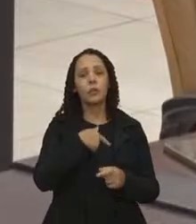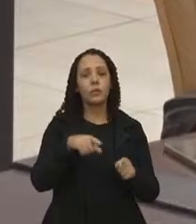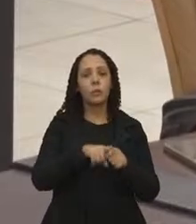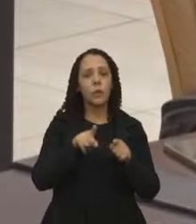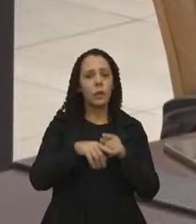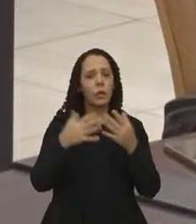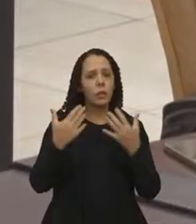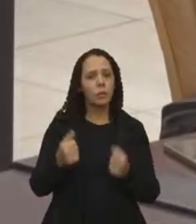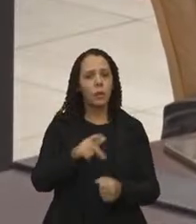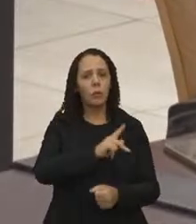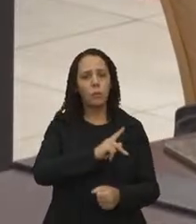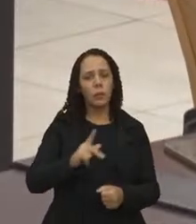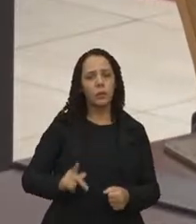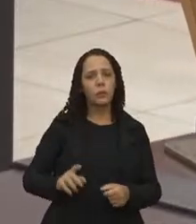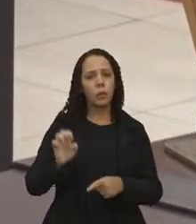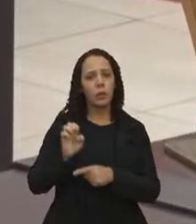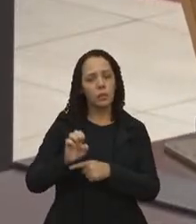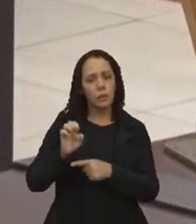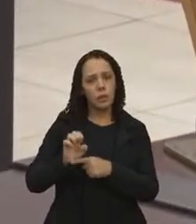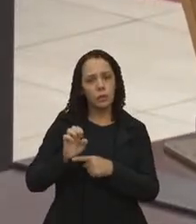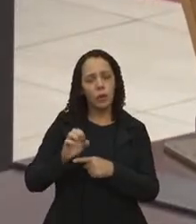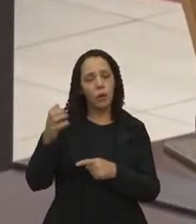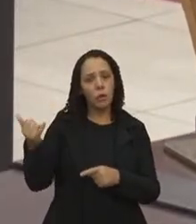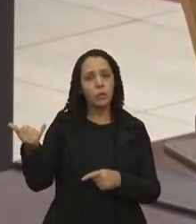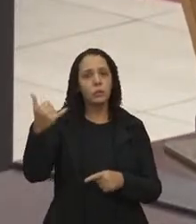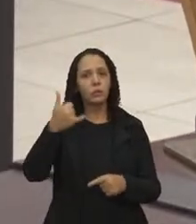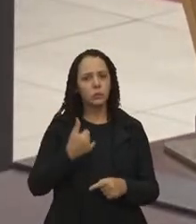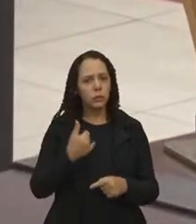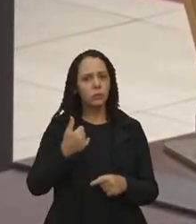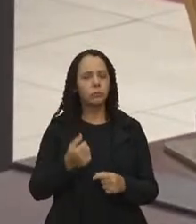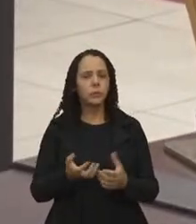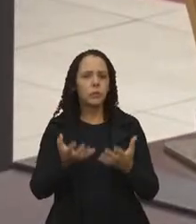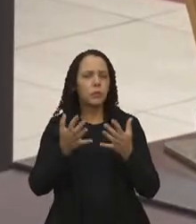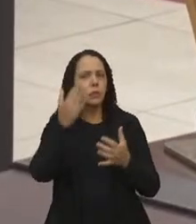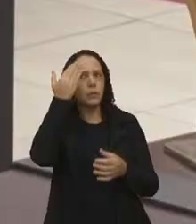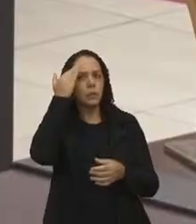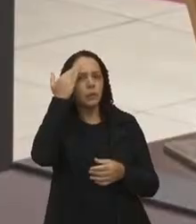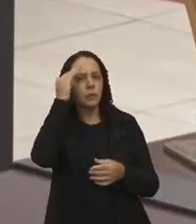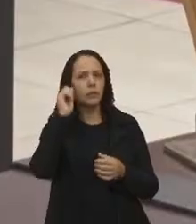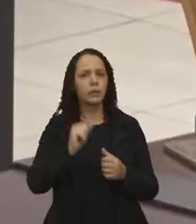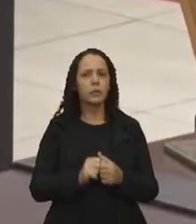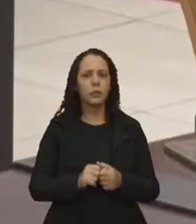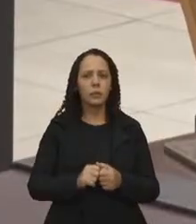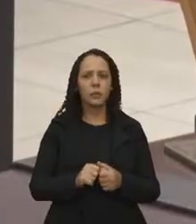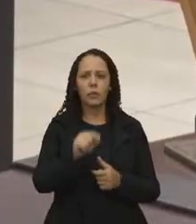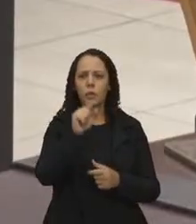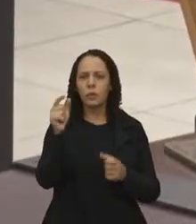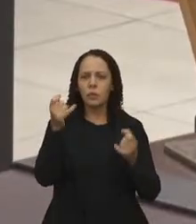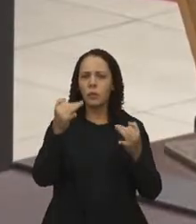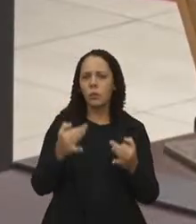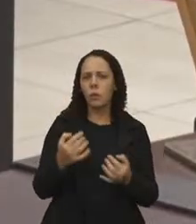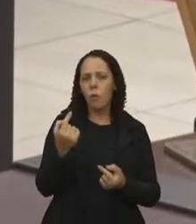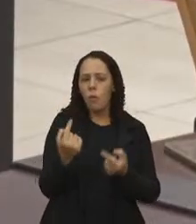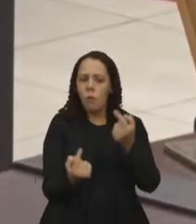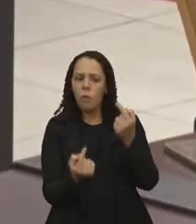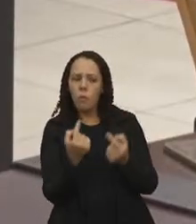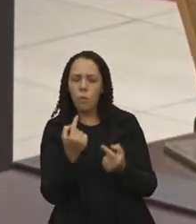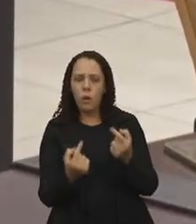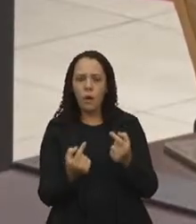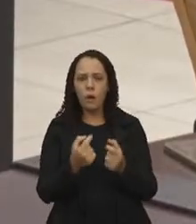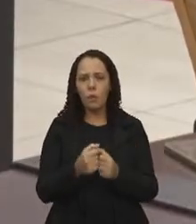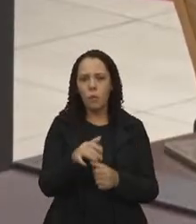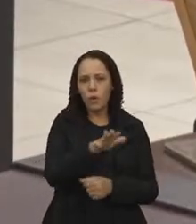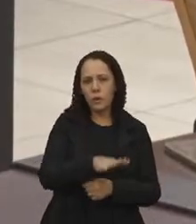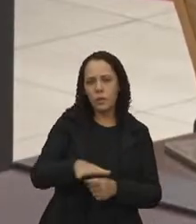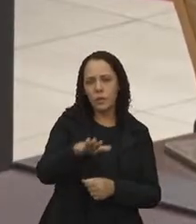Corecon, ele trouxe aqui essa reivindicação. E eu queria entender, dentro do que foi explanado, quais são esses eixos, áreas